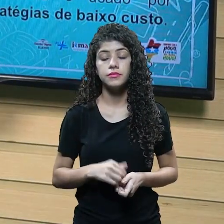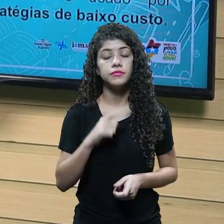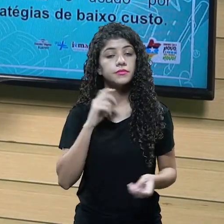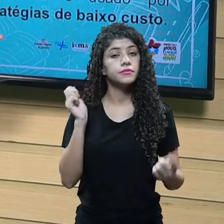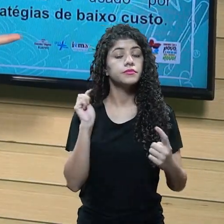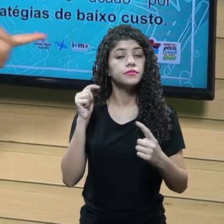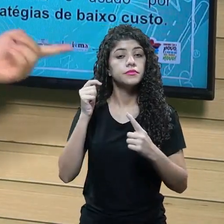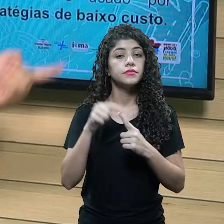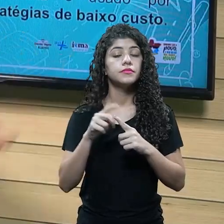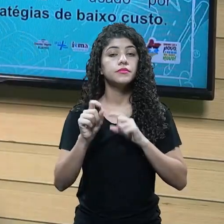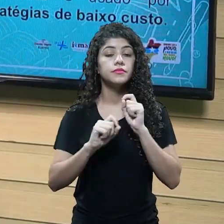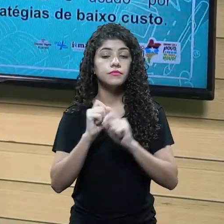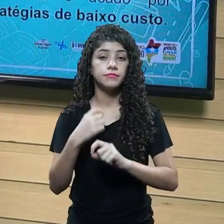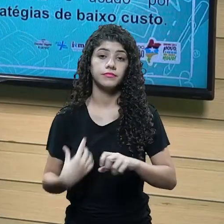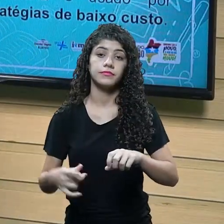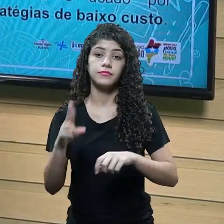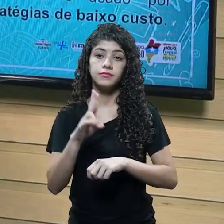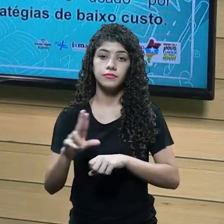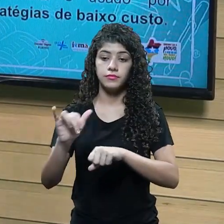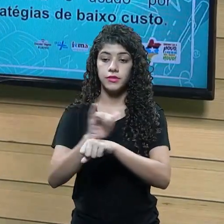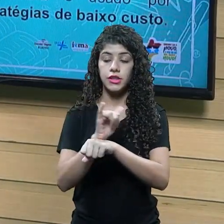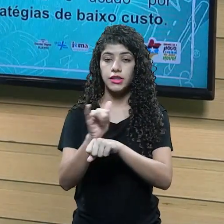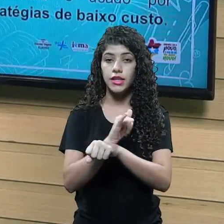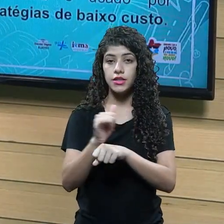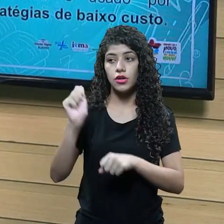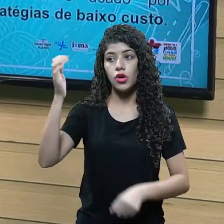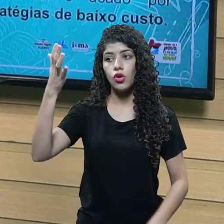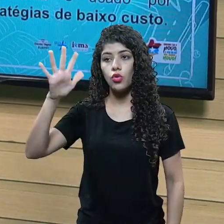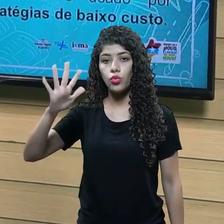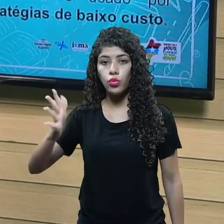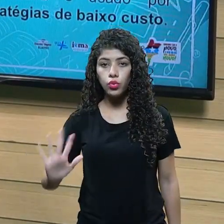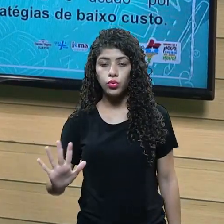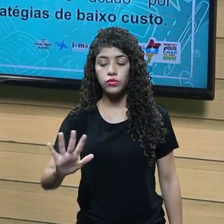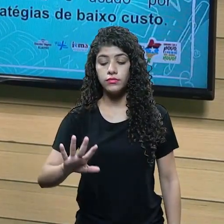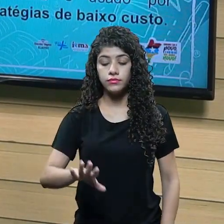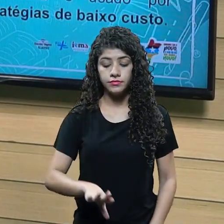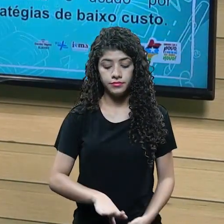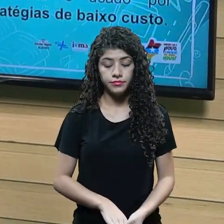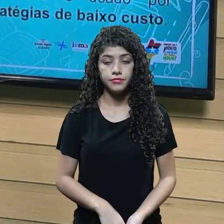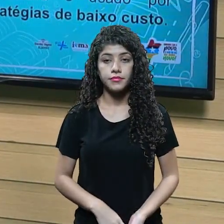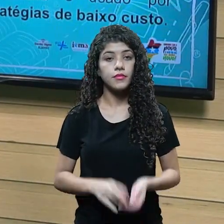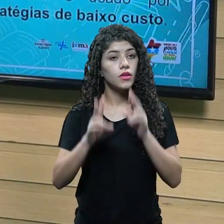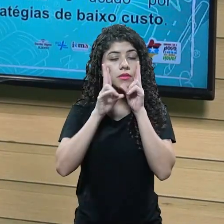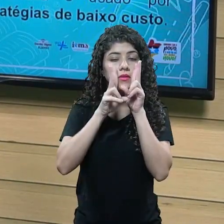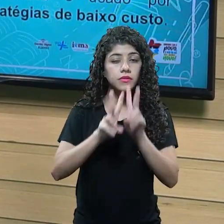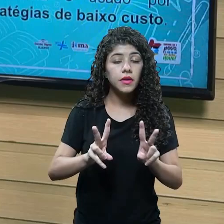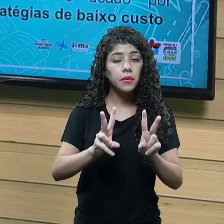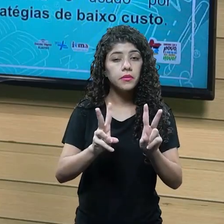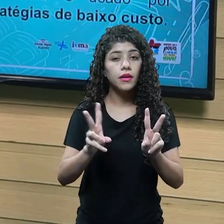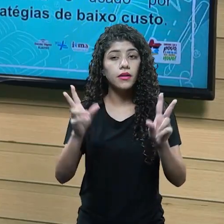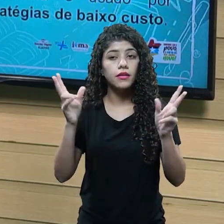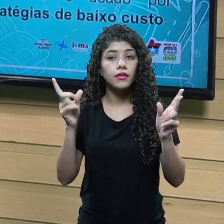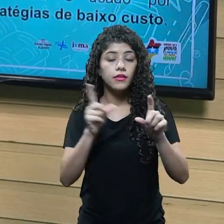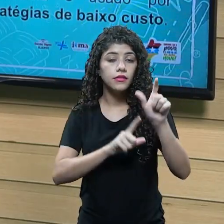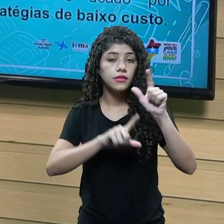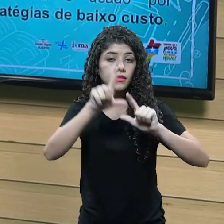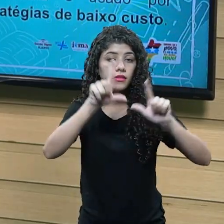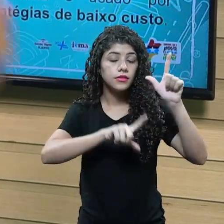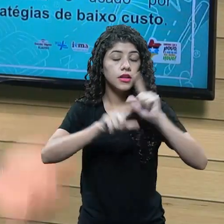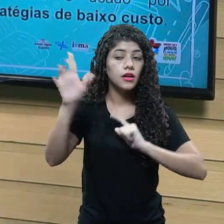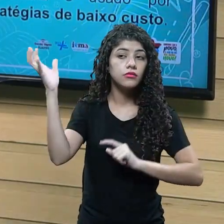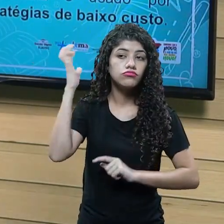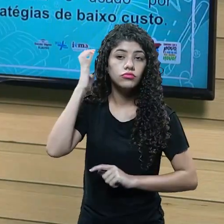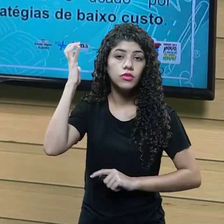quê? Ó? Usando estratégias de baixo custo. Nós olhamos essas propagandas televisivas, propagandas em rádio, propagandas de todo,